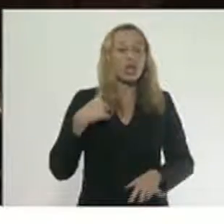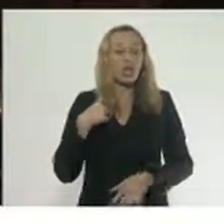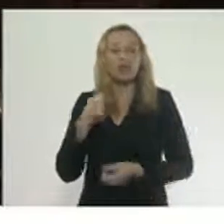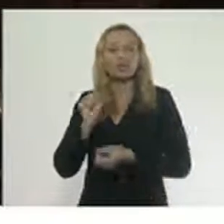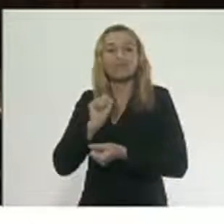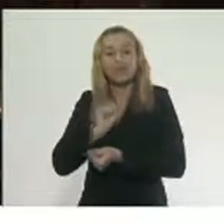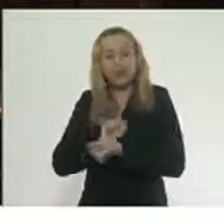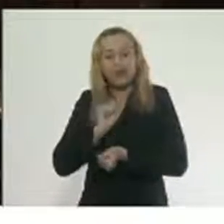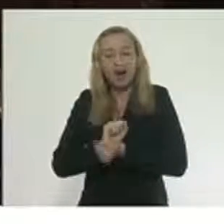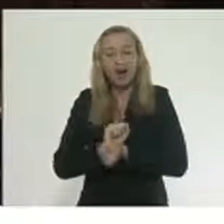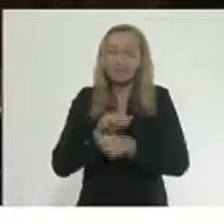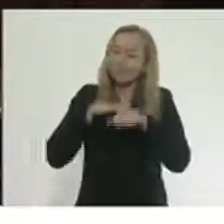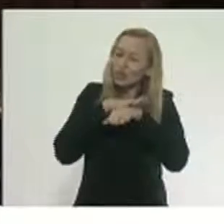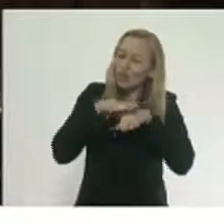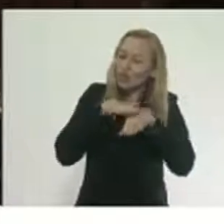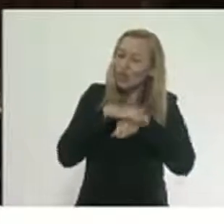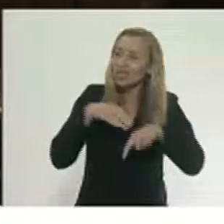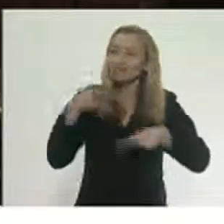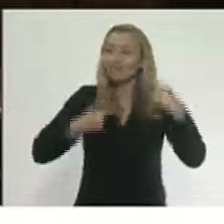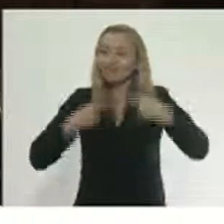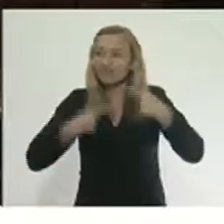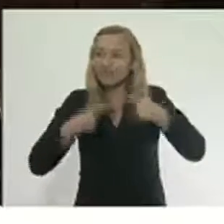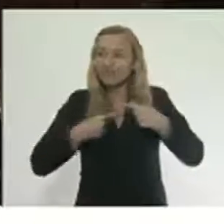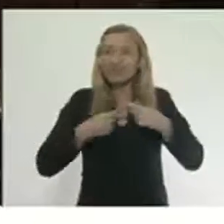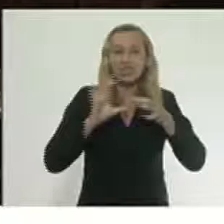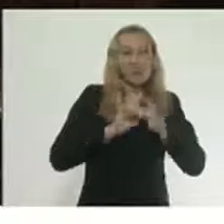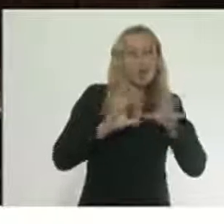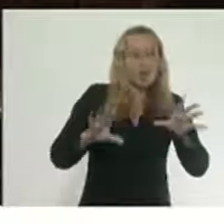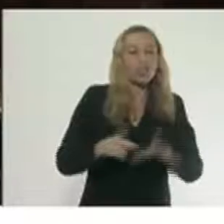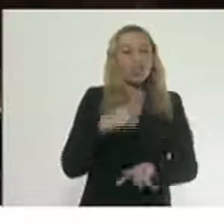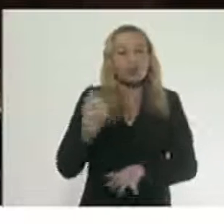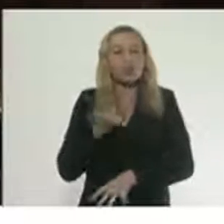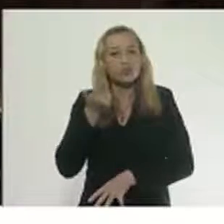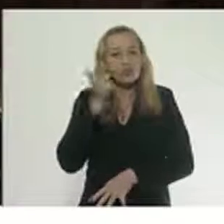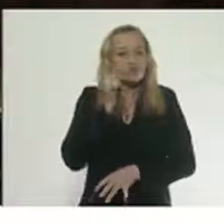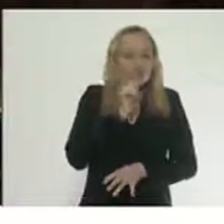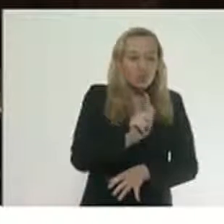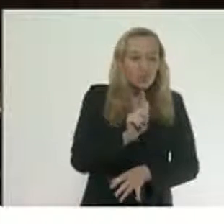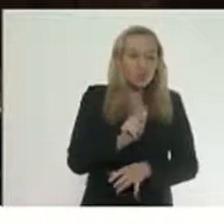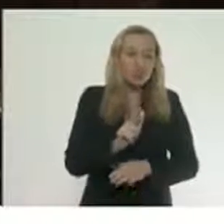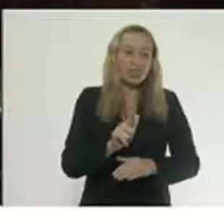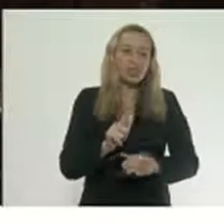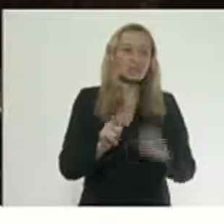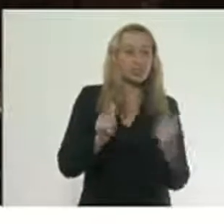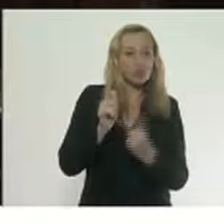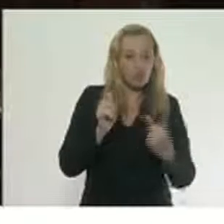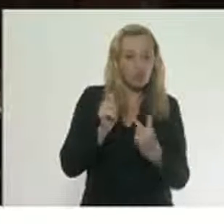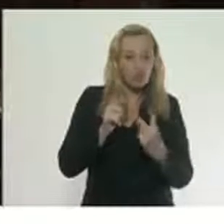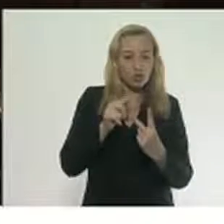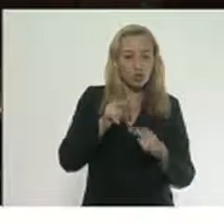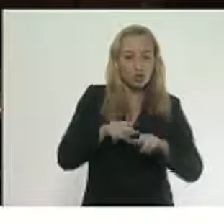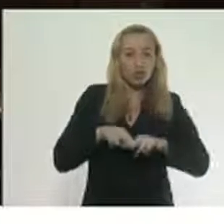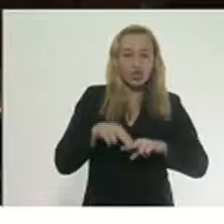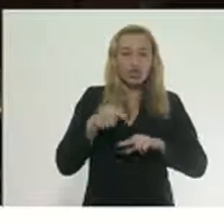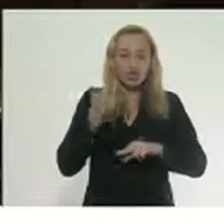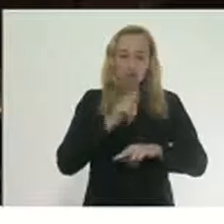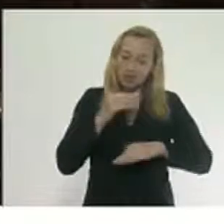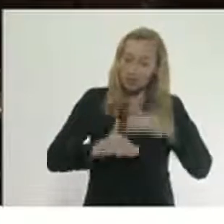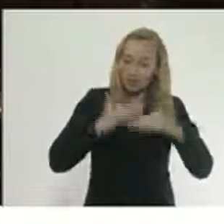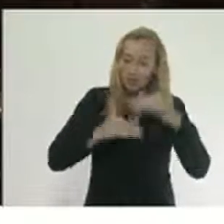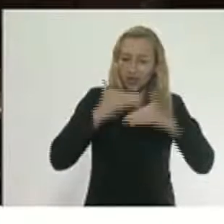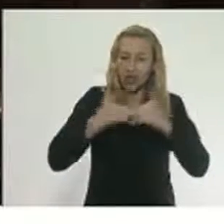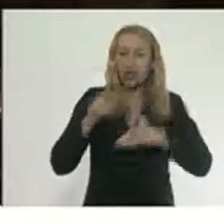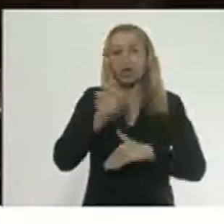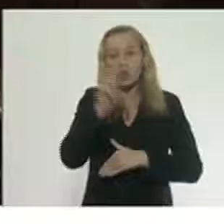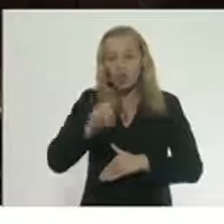quadriênio, no diálogo, no bom debate democrático, a gente possa construir essas duas alternativas, de modo que a UESO seja